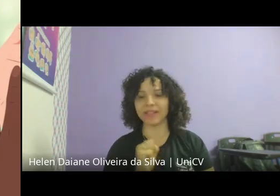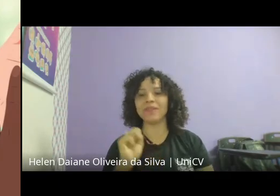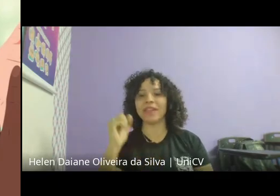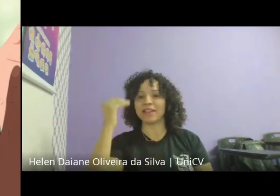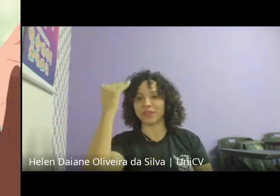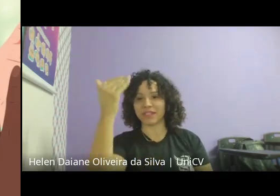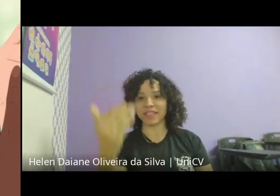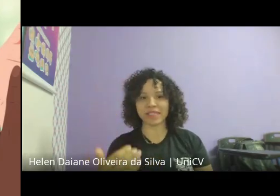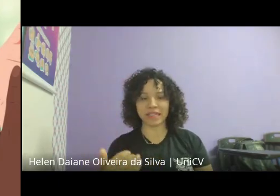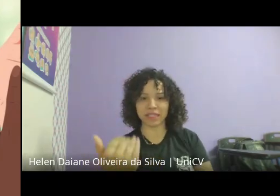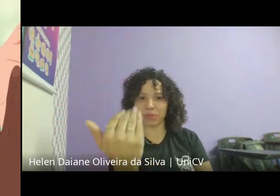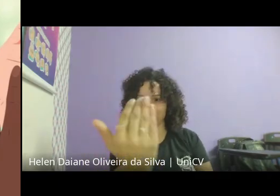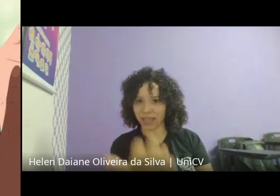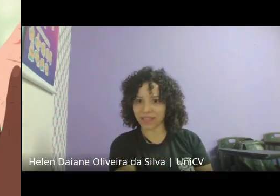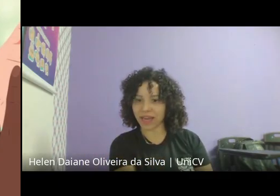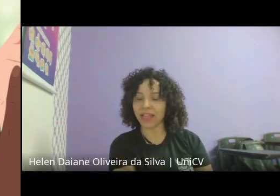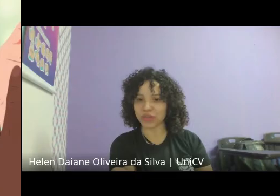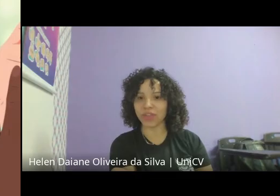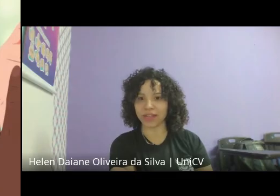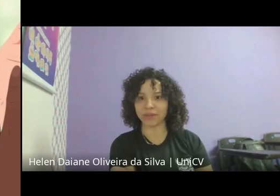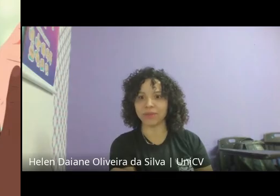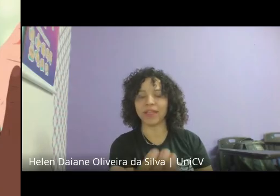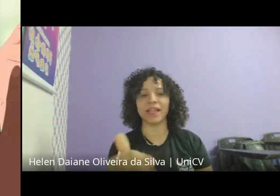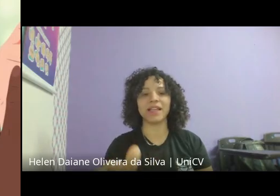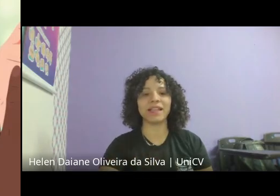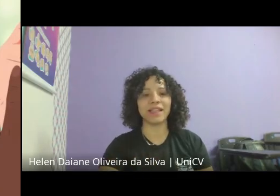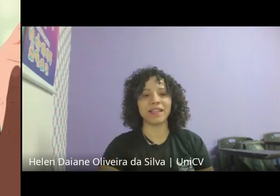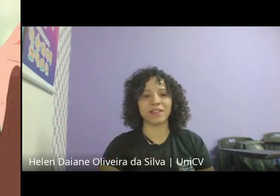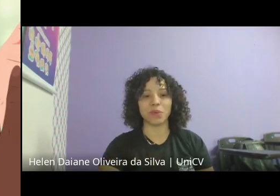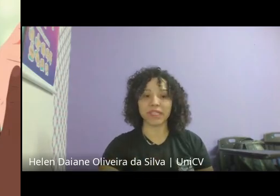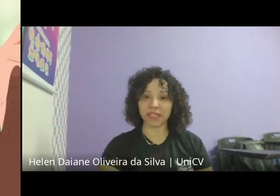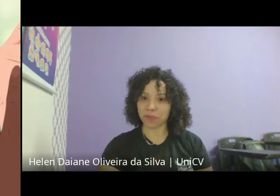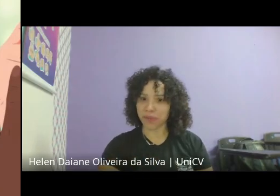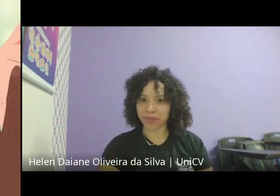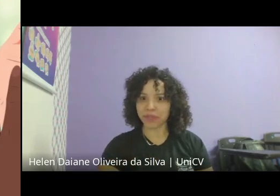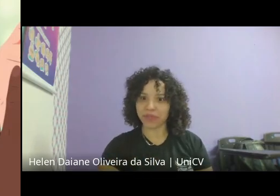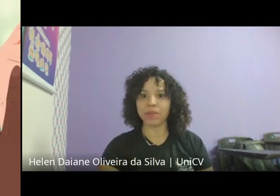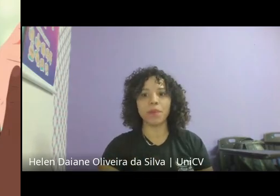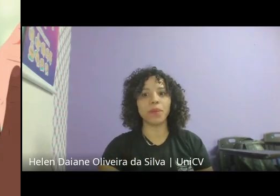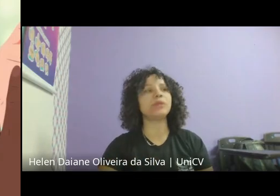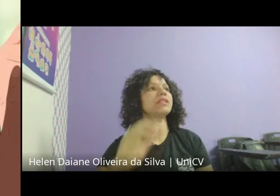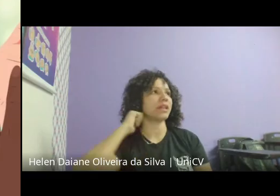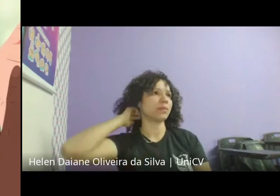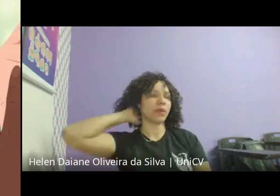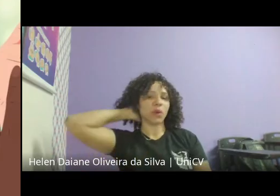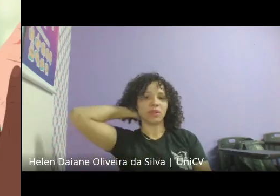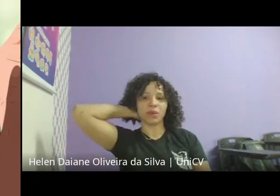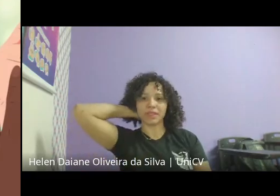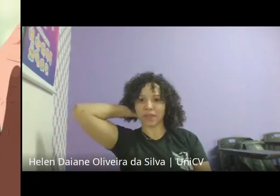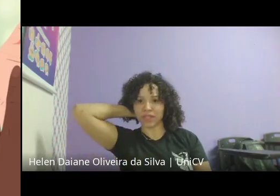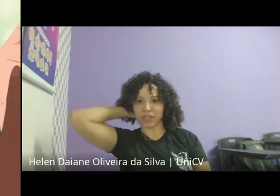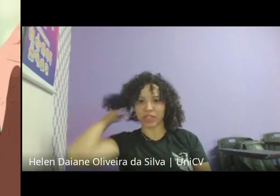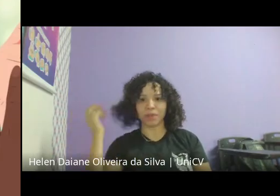isso, tá? Você está sinalizando para quem está lá te vendo, né? Então, cuidado com isso, que fica muito estranho.